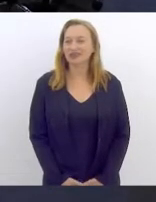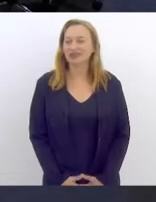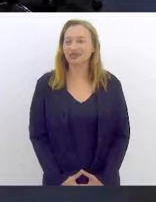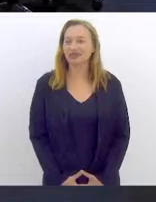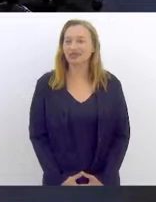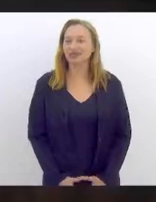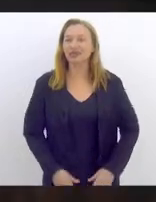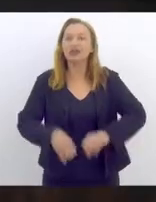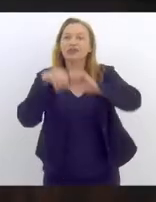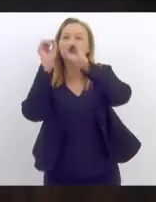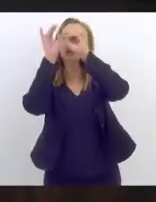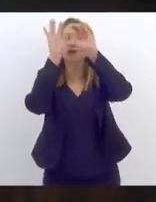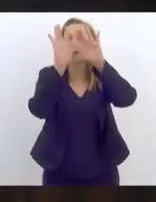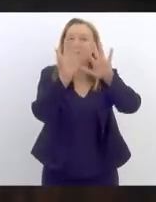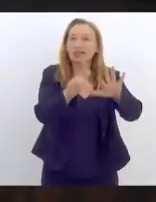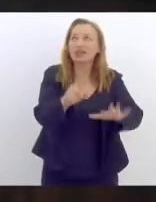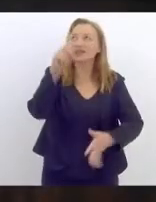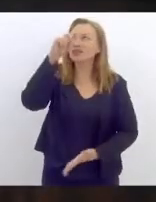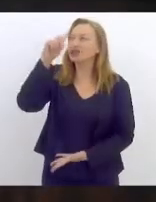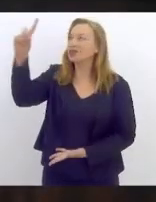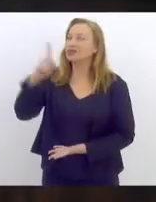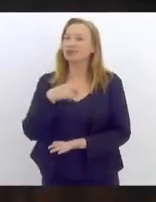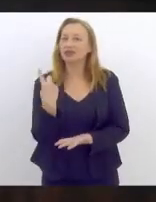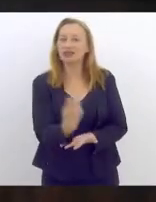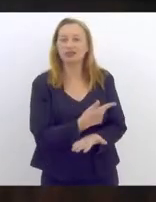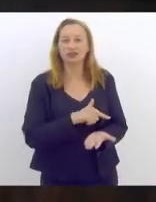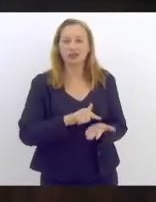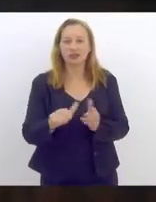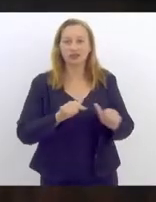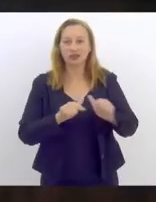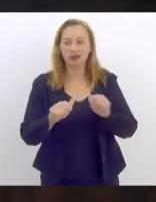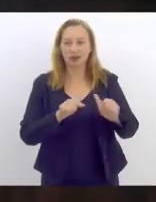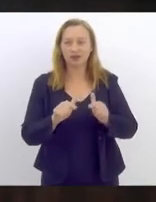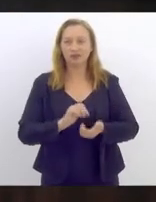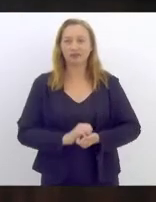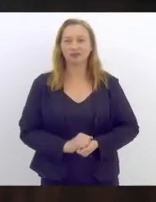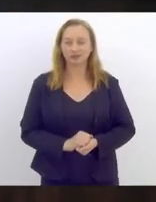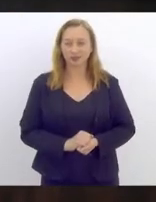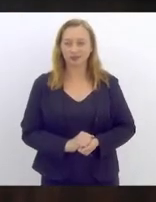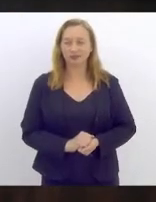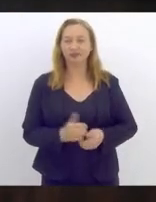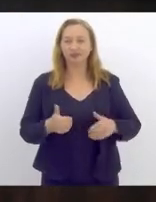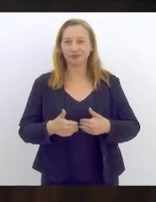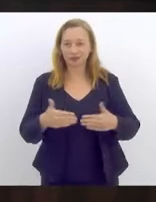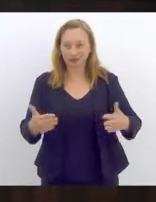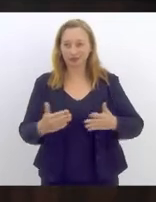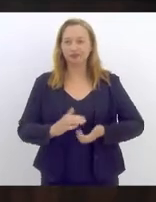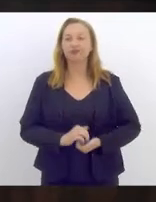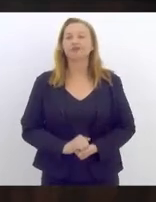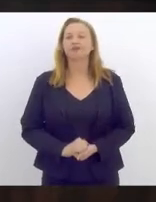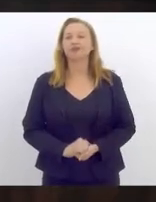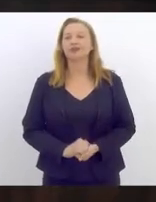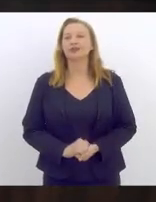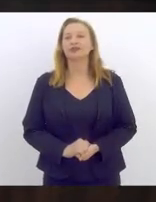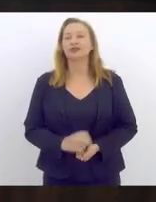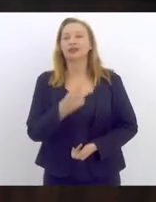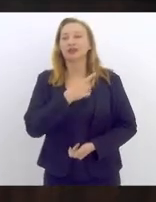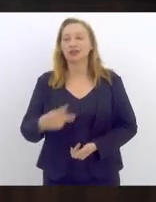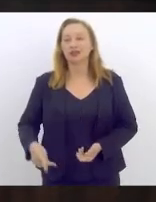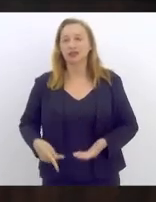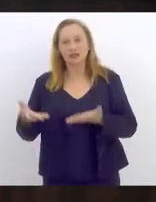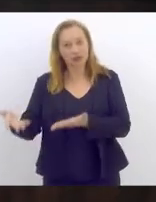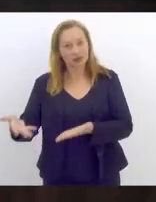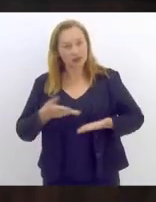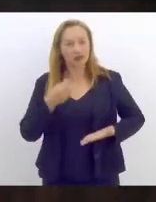havendo número legal e sobre a proteção de Deus iniciamos nosso trabalho está aberta a sessão a presença convida